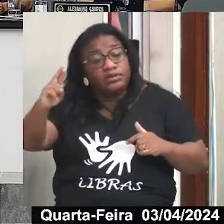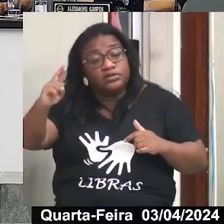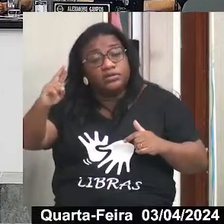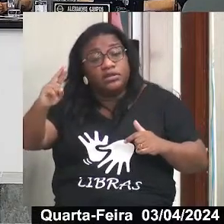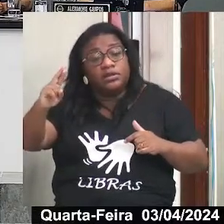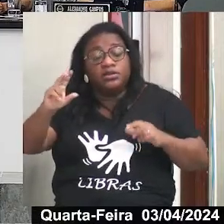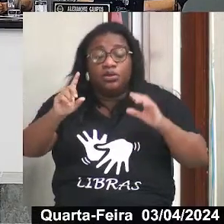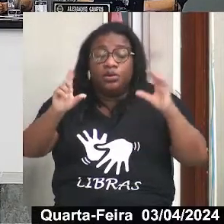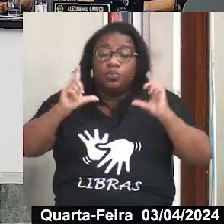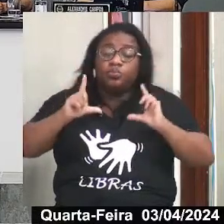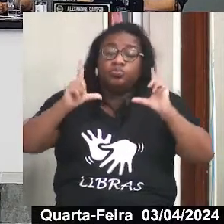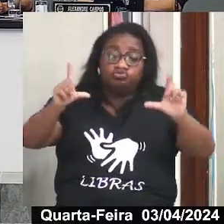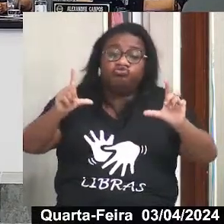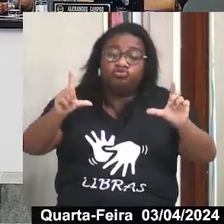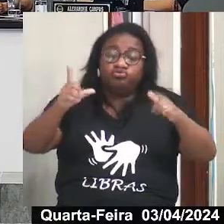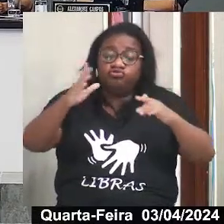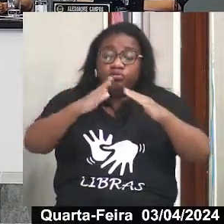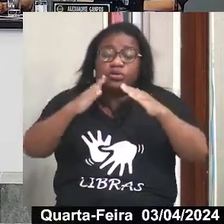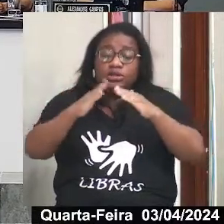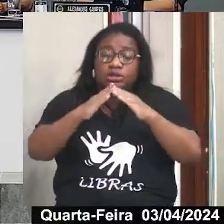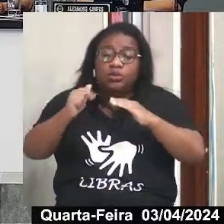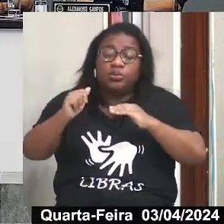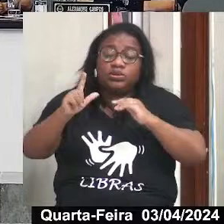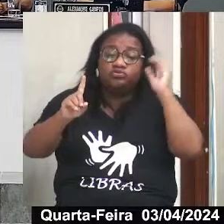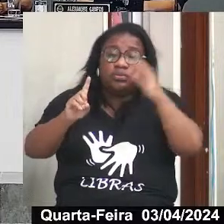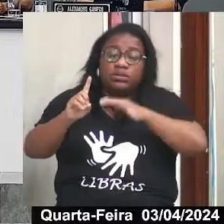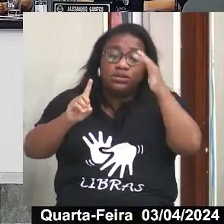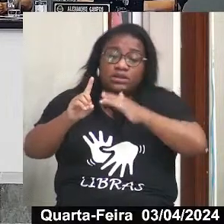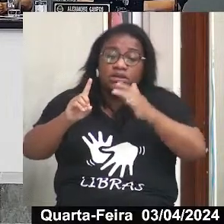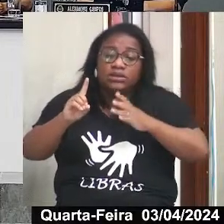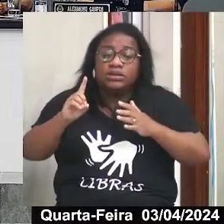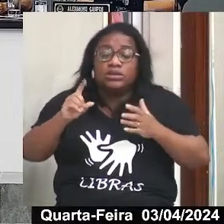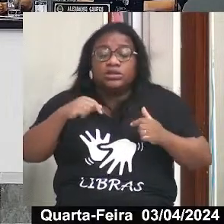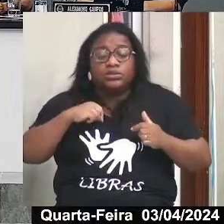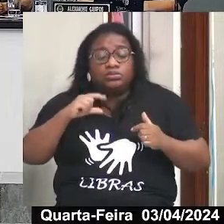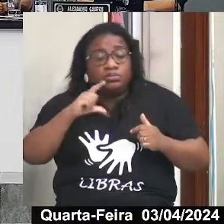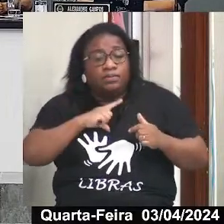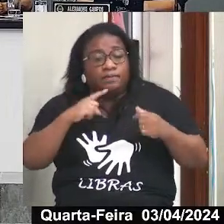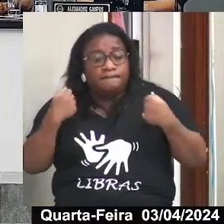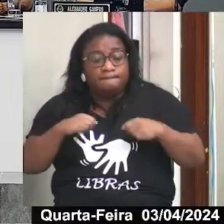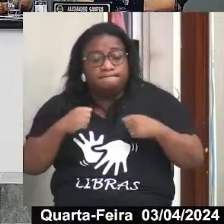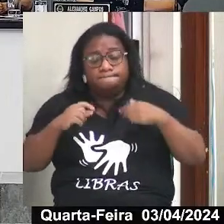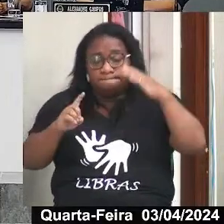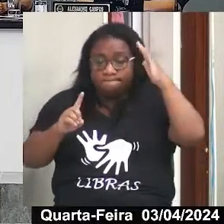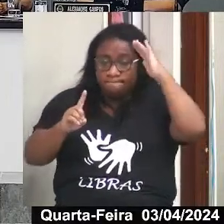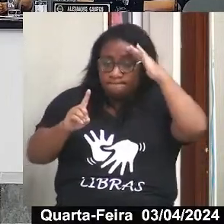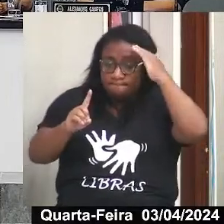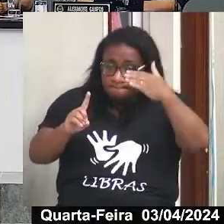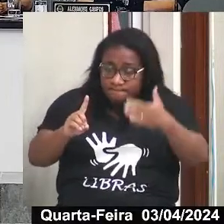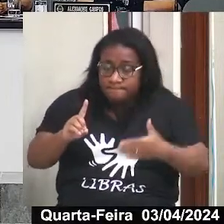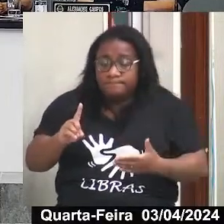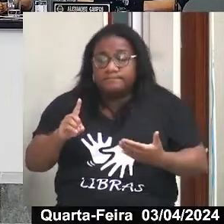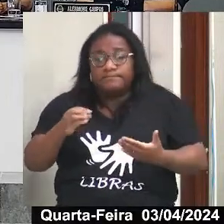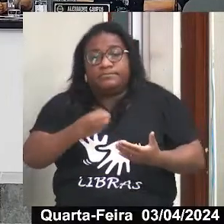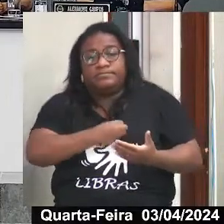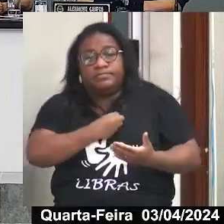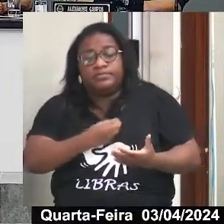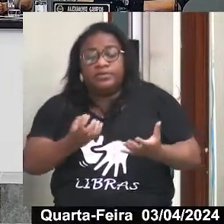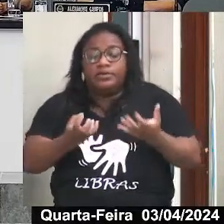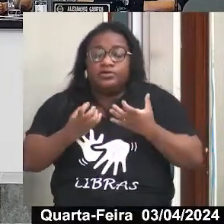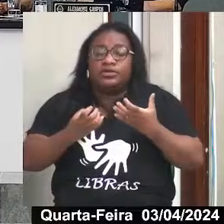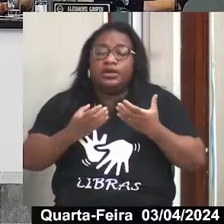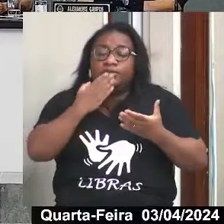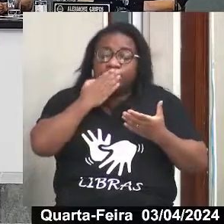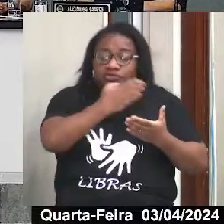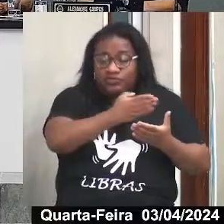esse título de cidadão imbuense para essa pessoa que faz a diferença dentro do nosso município, que acho que a gente tem que homenagear as pessoas em vida e gostaria